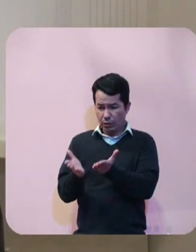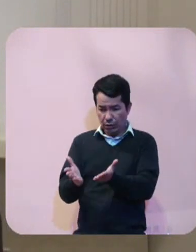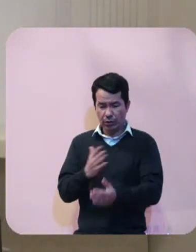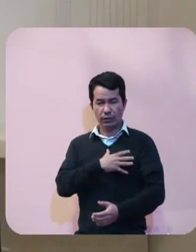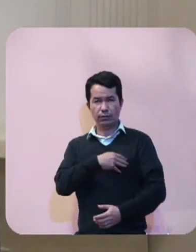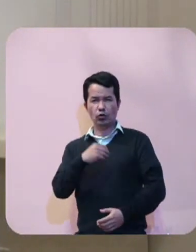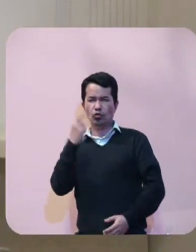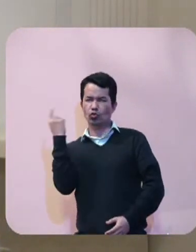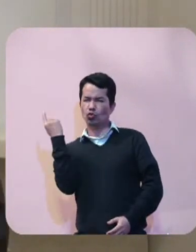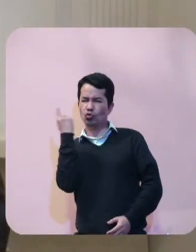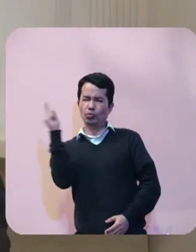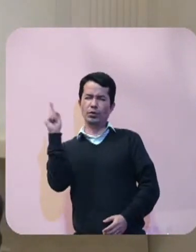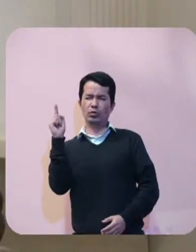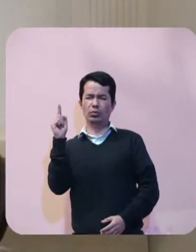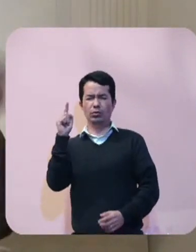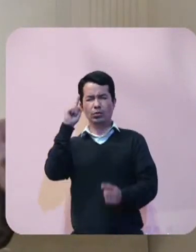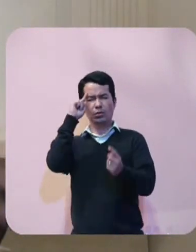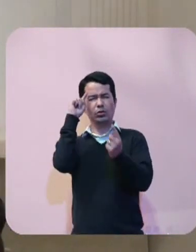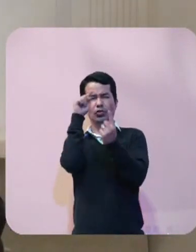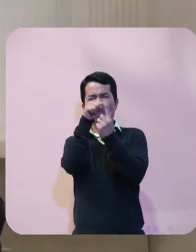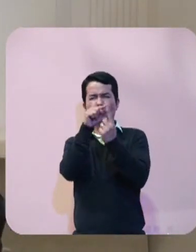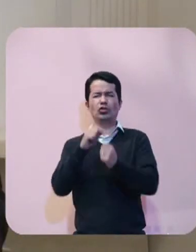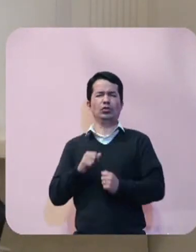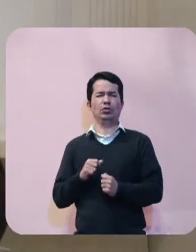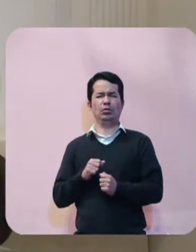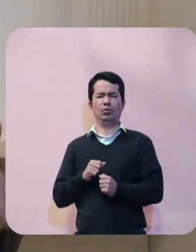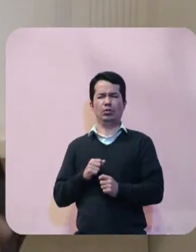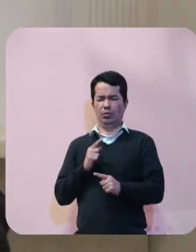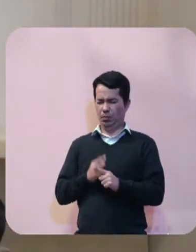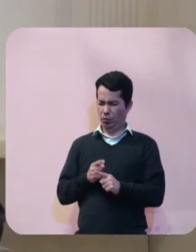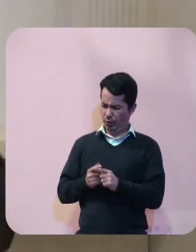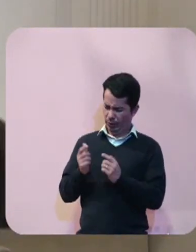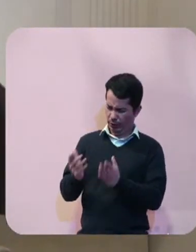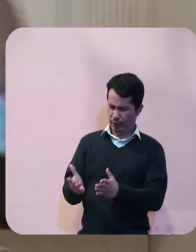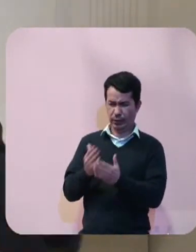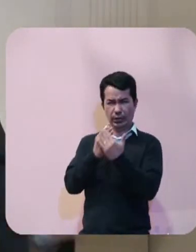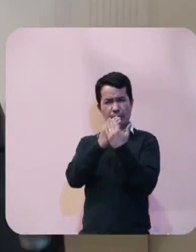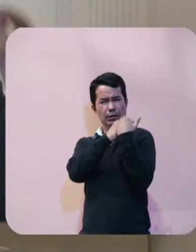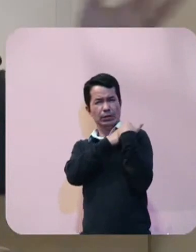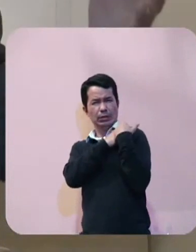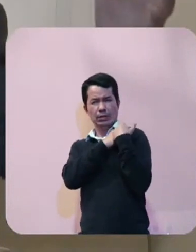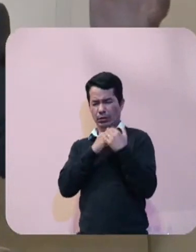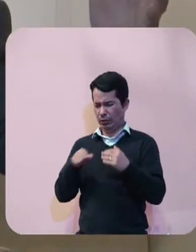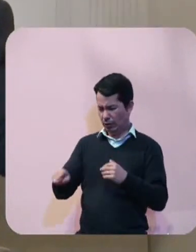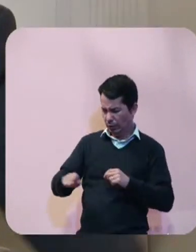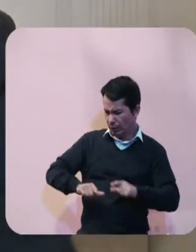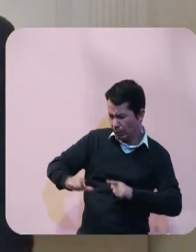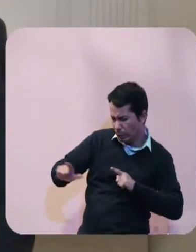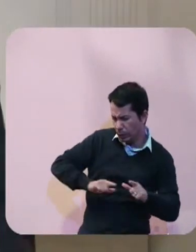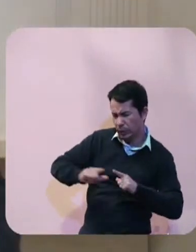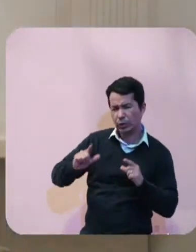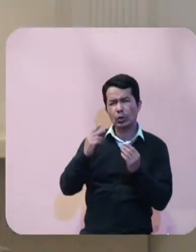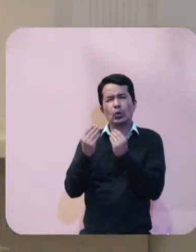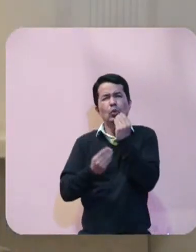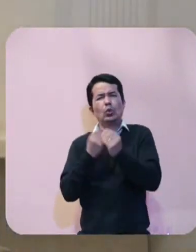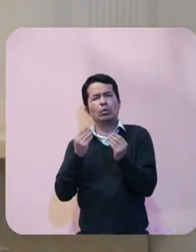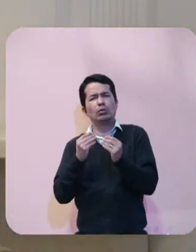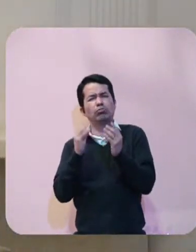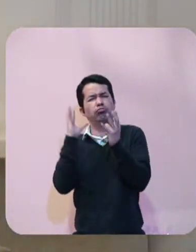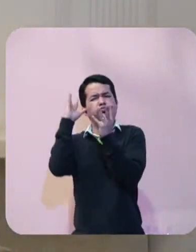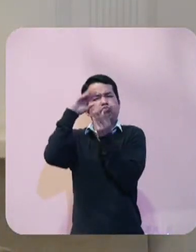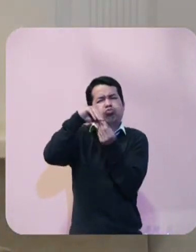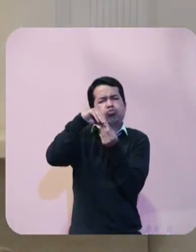coração dos nossos filhos. Eles têm que saber para que eles existem, qual é a missão, qual é a conclusão de tudo na vida.